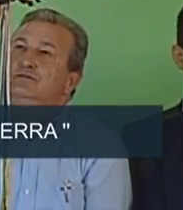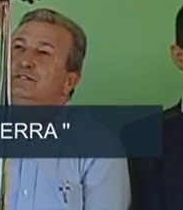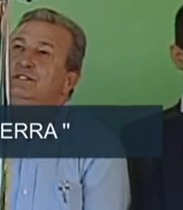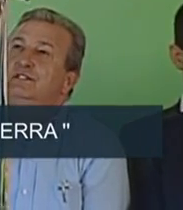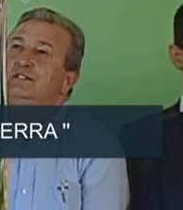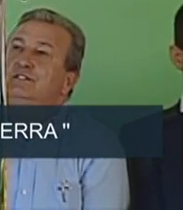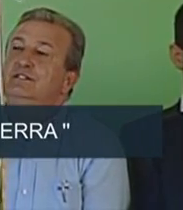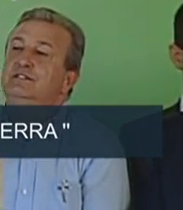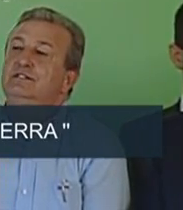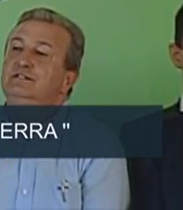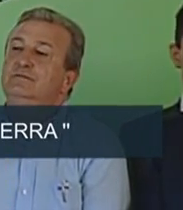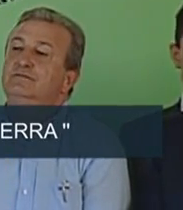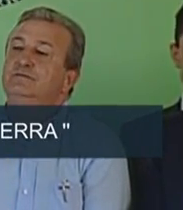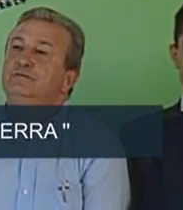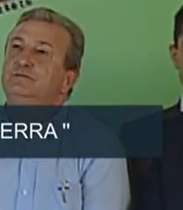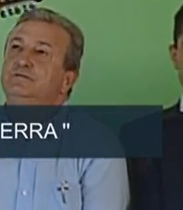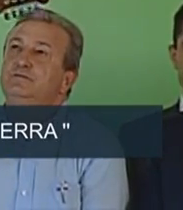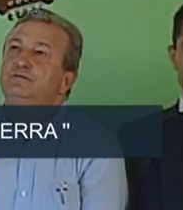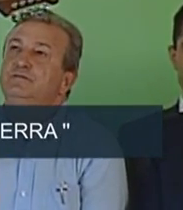que é ser